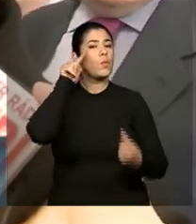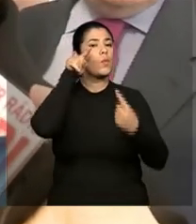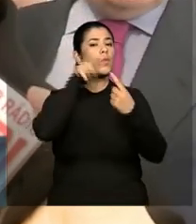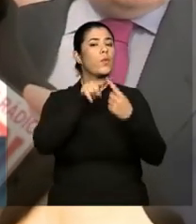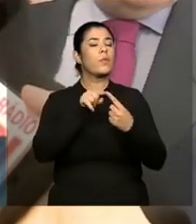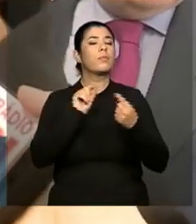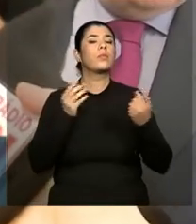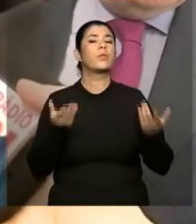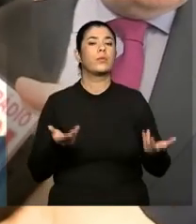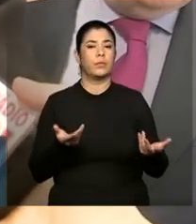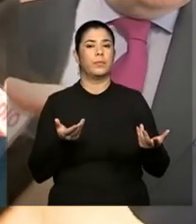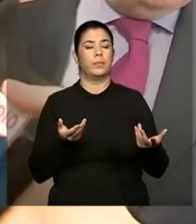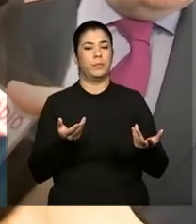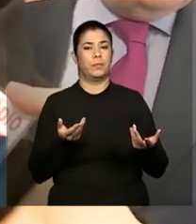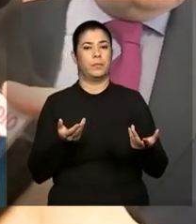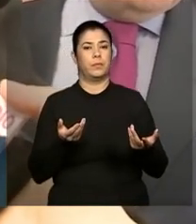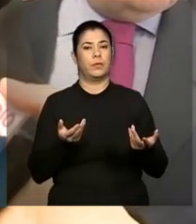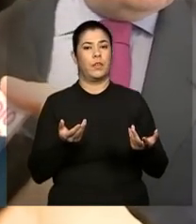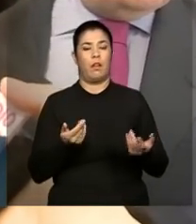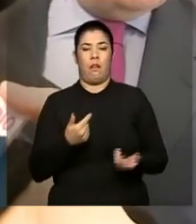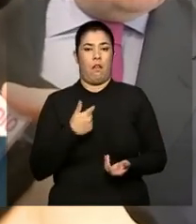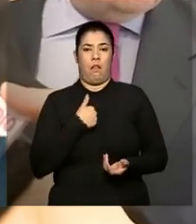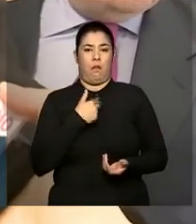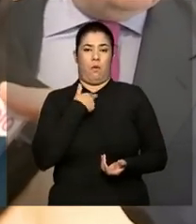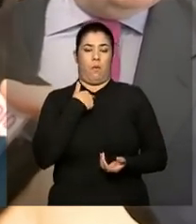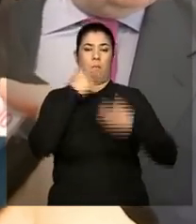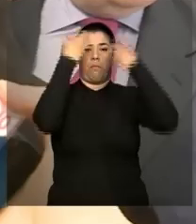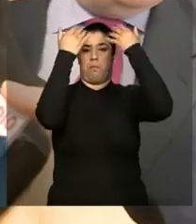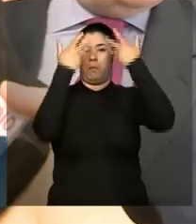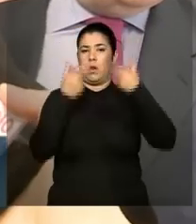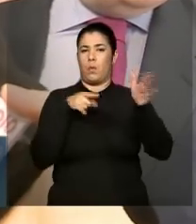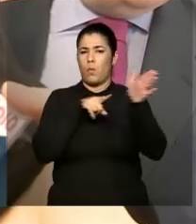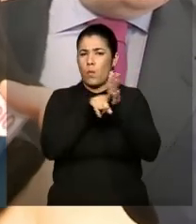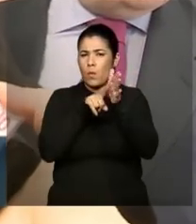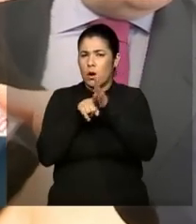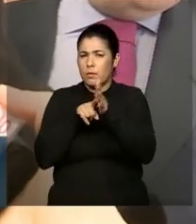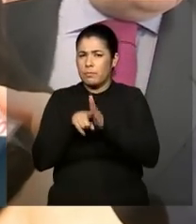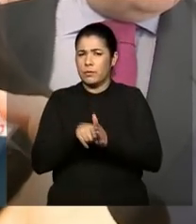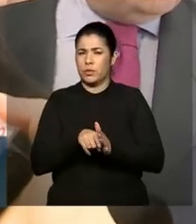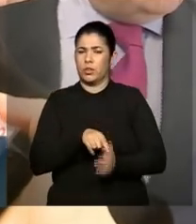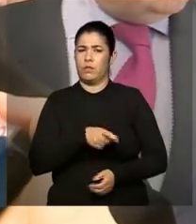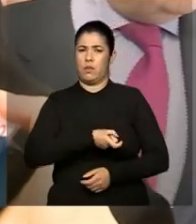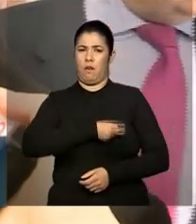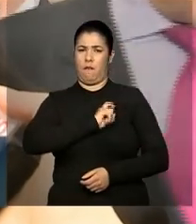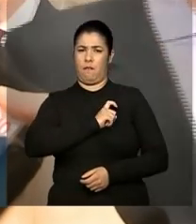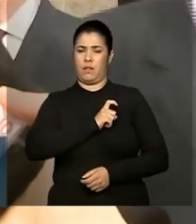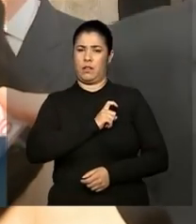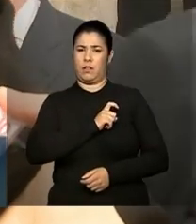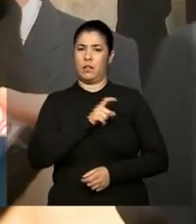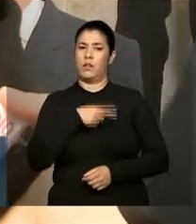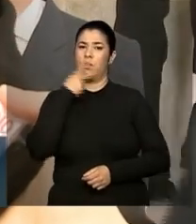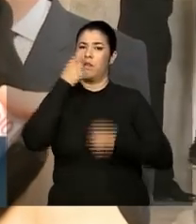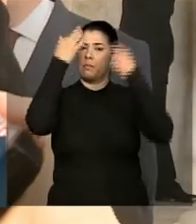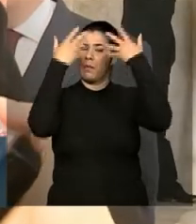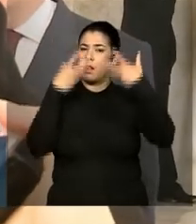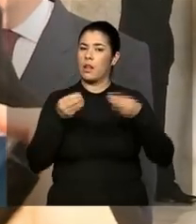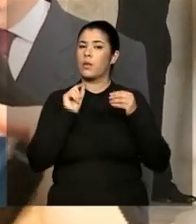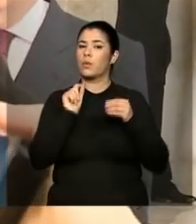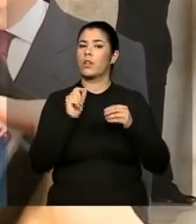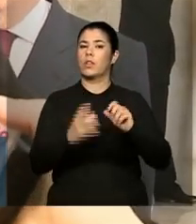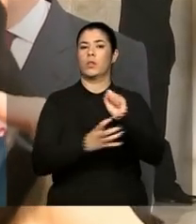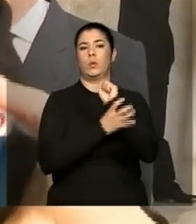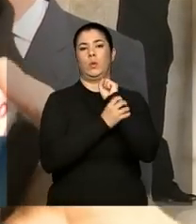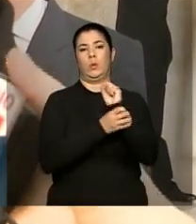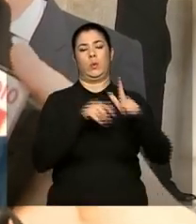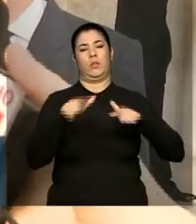objetivo. Eu não estou falando aqui das fiscais, estou falando daquelas que dizem respeito a seguro-desemprego, a